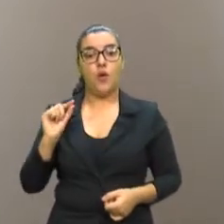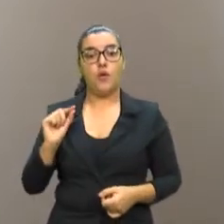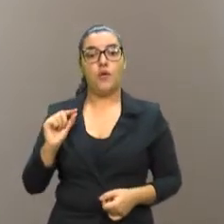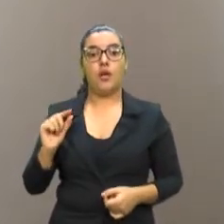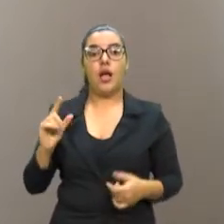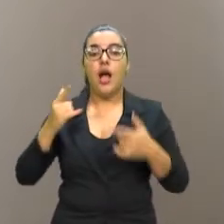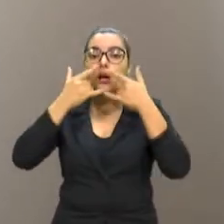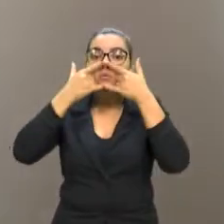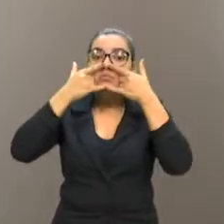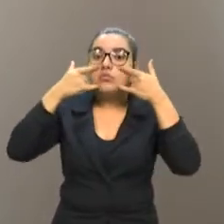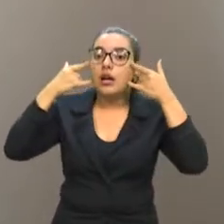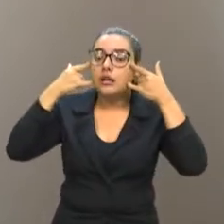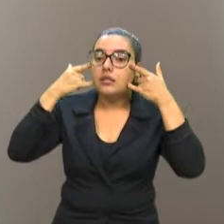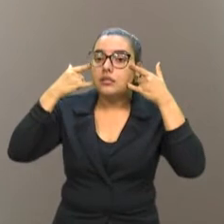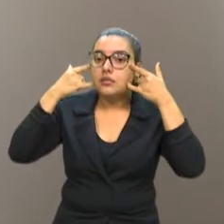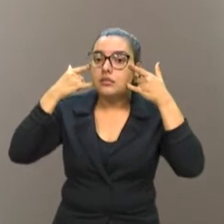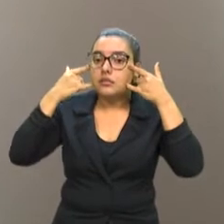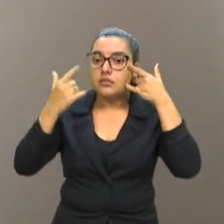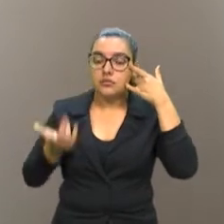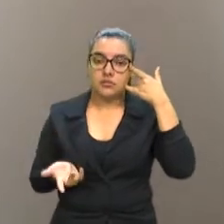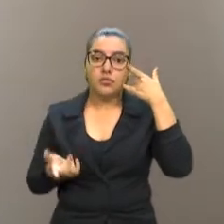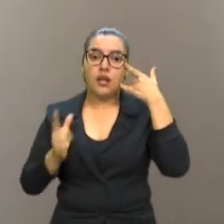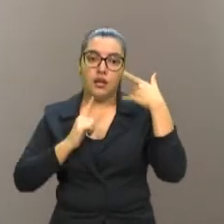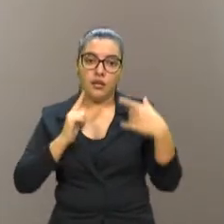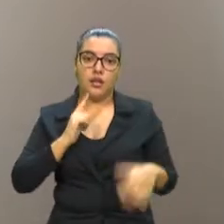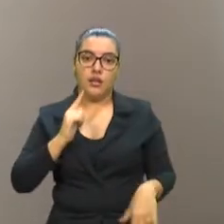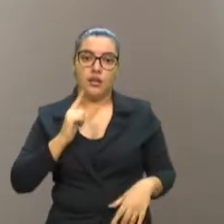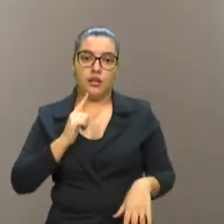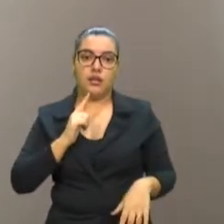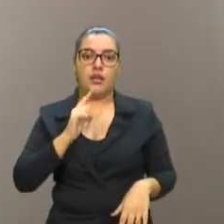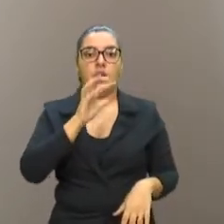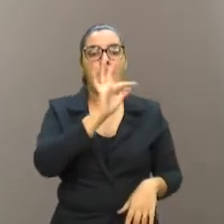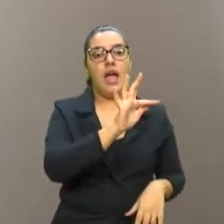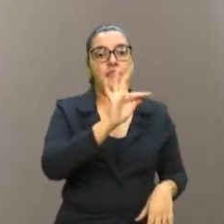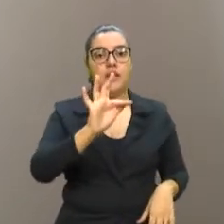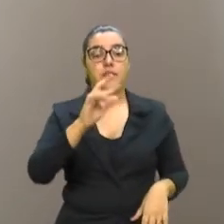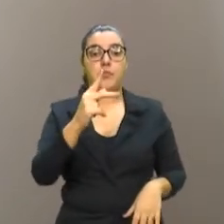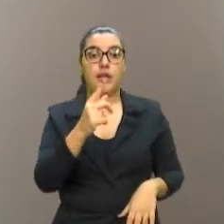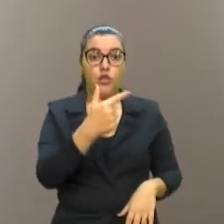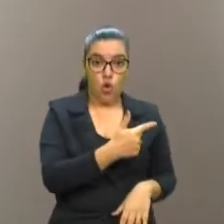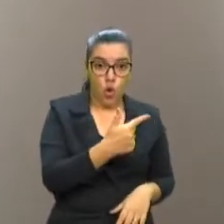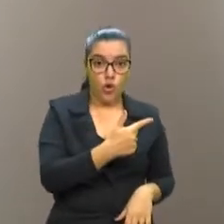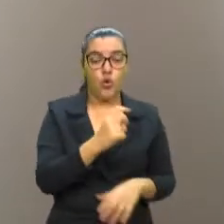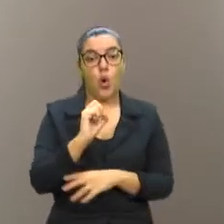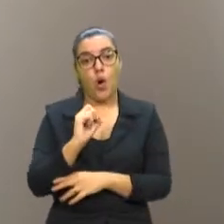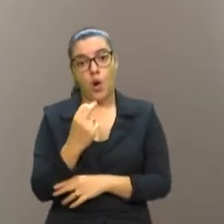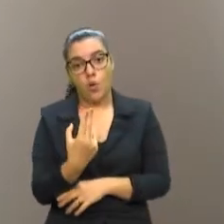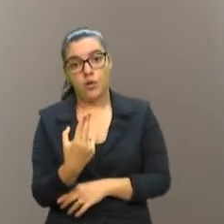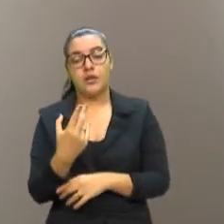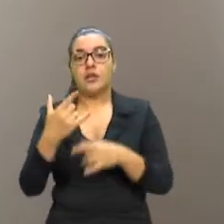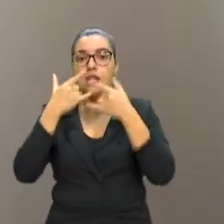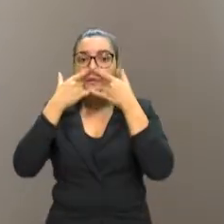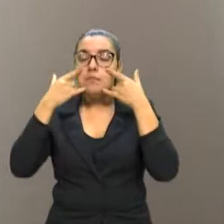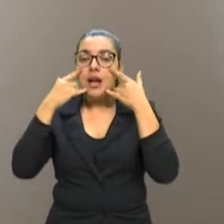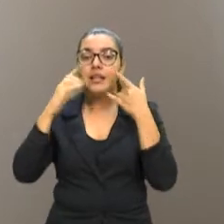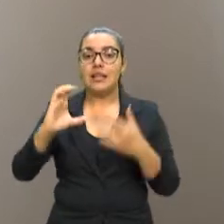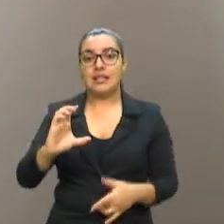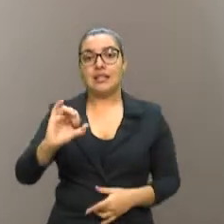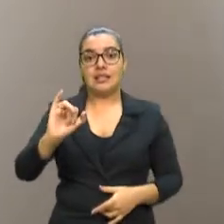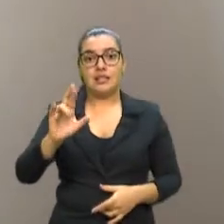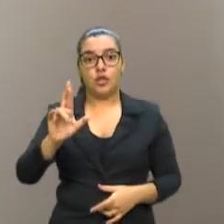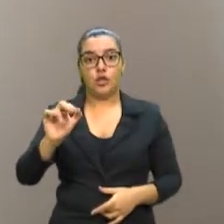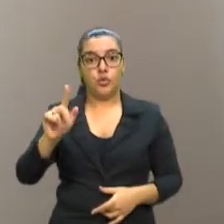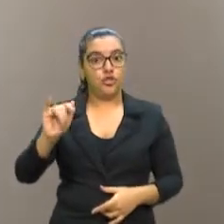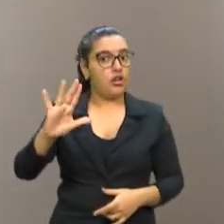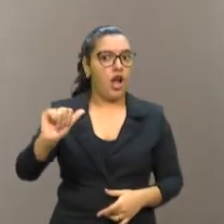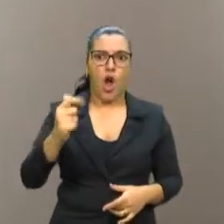máscaras, nós temos ou a FFP2 ou a máscara cirúrgica. Nenhuma outra máscara